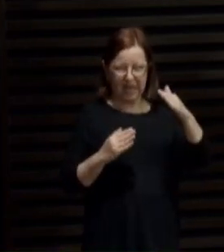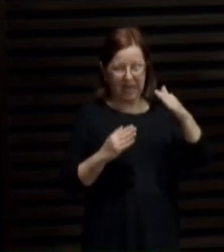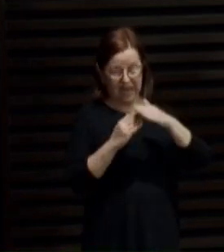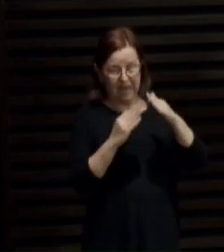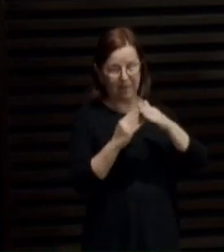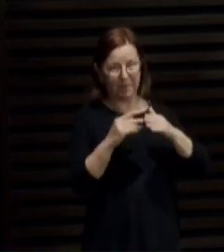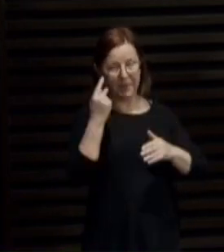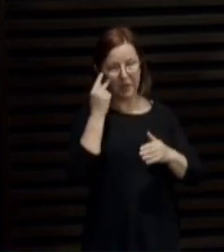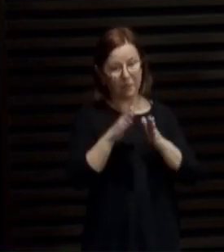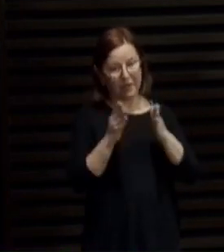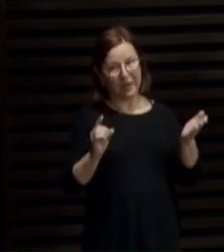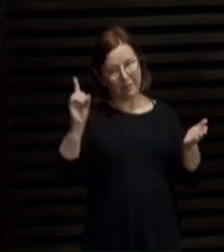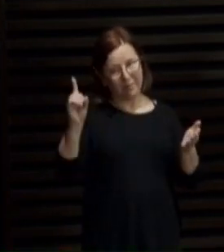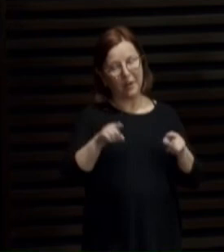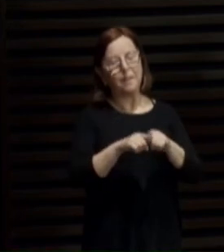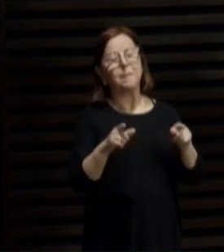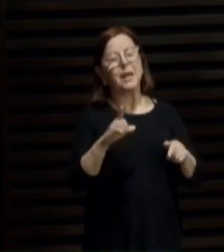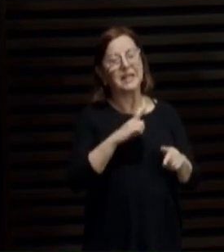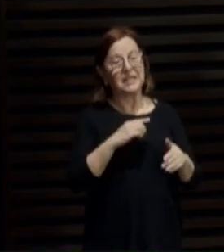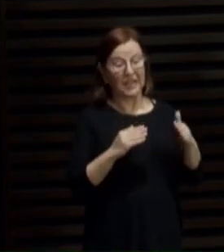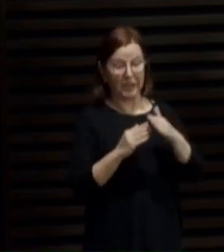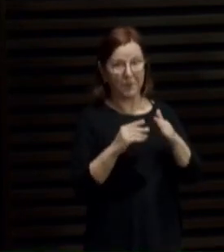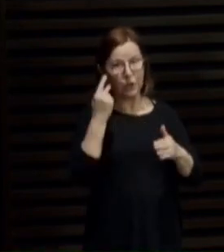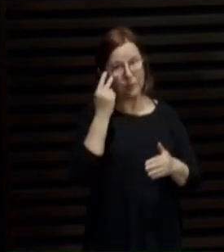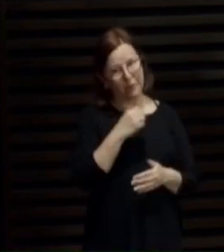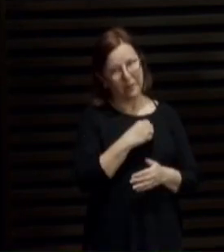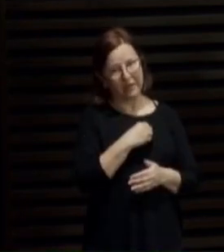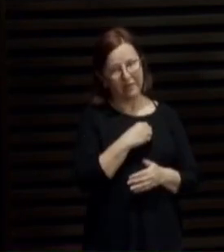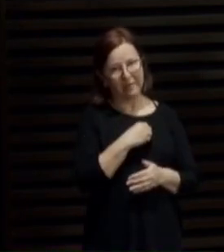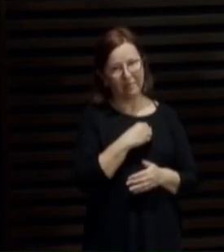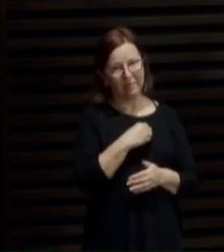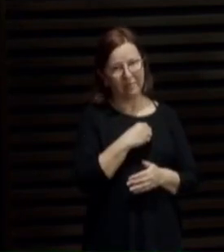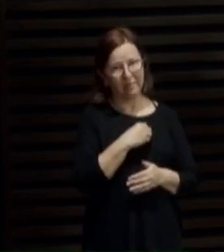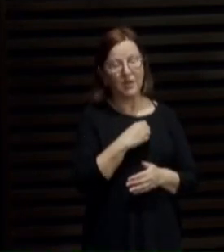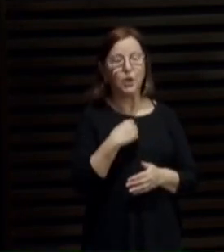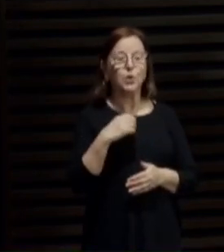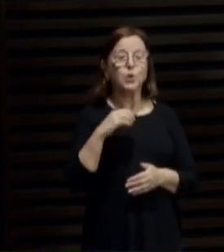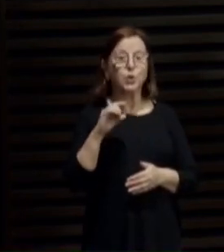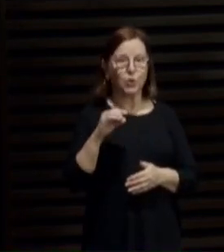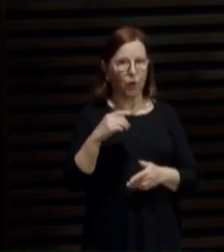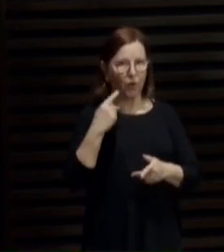segundo a palavra de Deus. E eu só posso falar isso porque Ele me autorizou a falar.